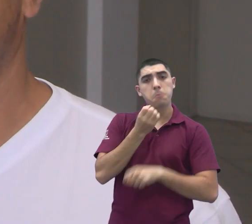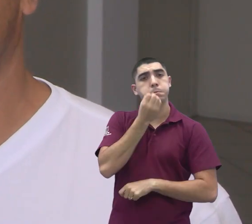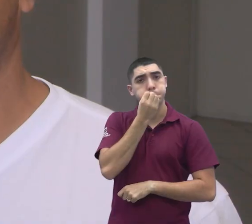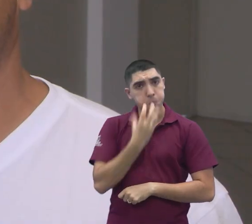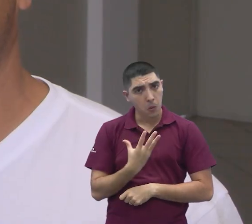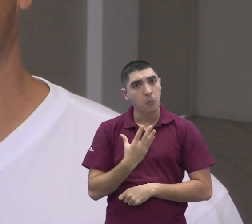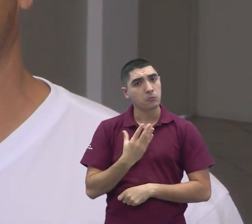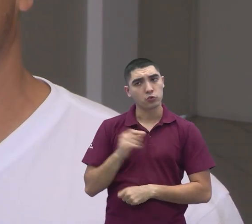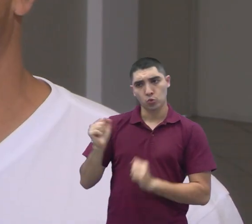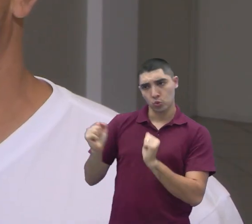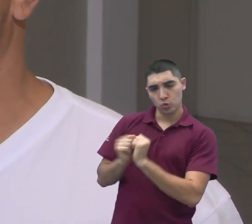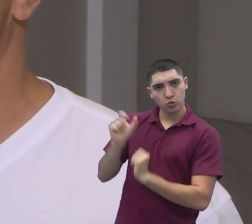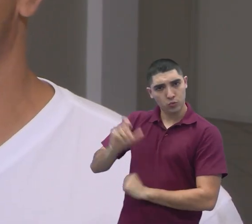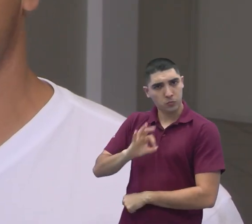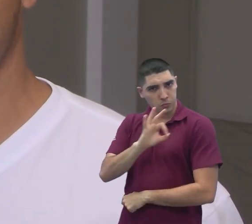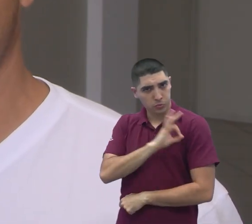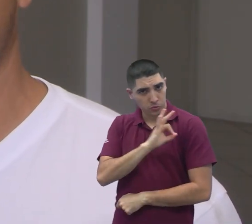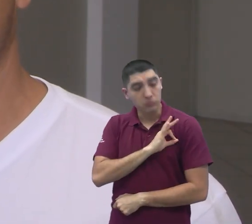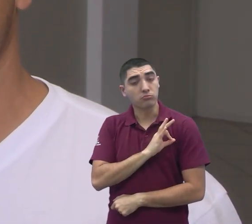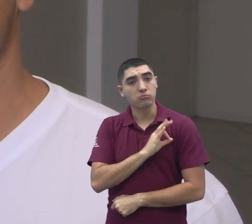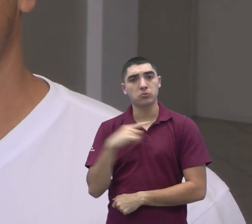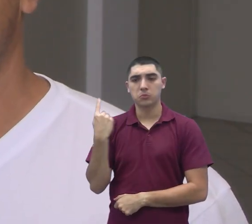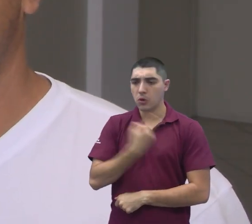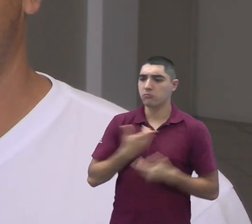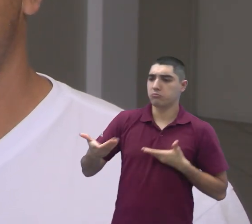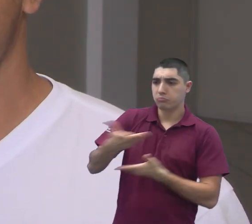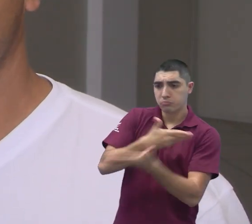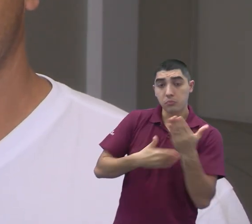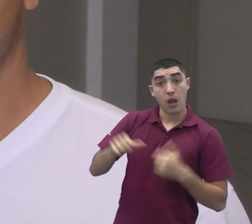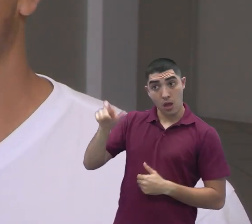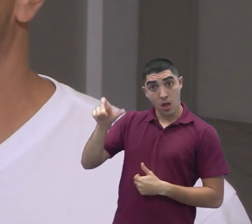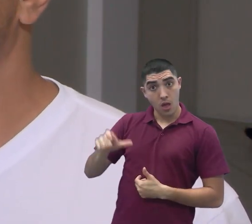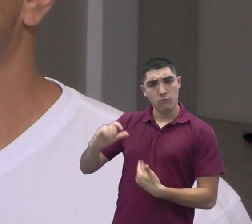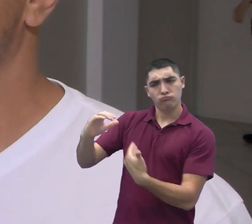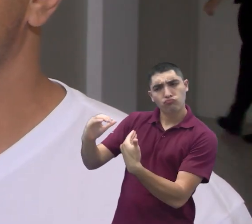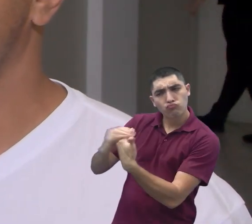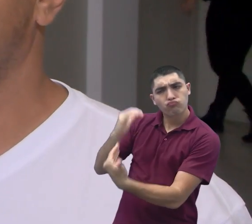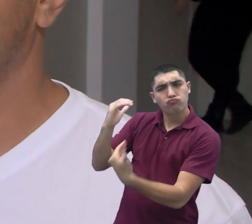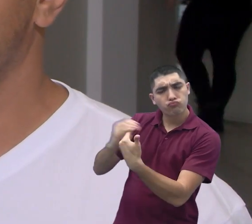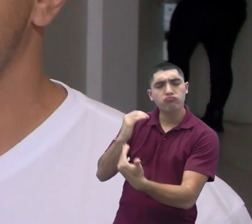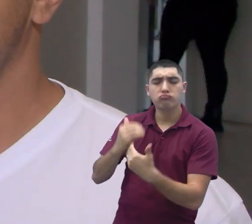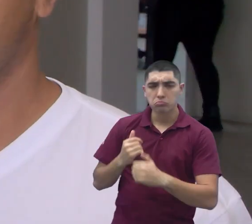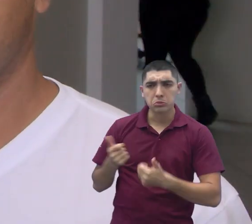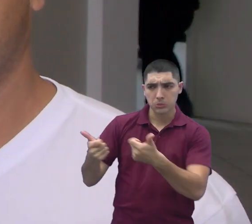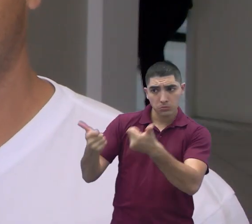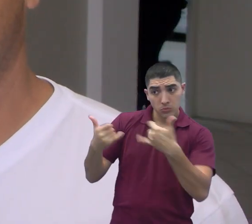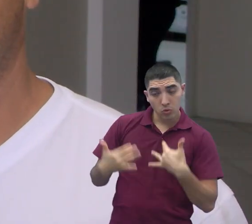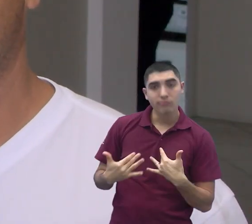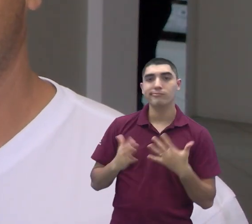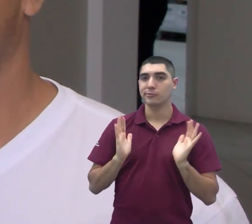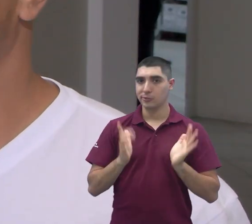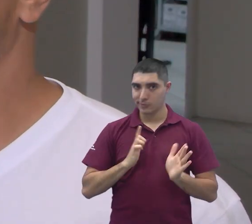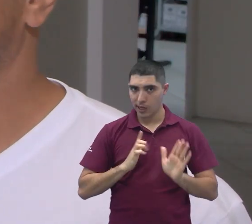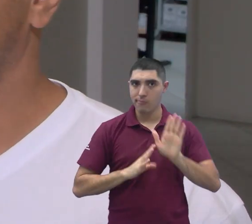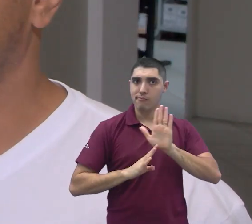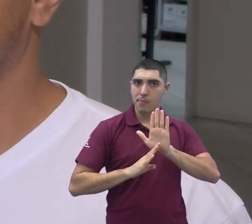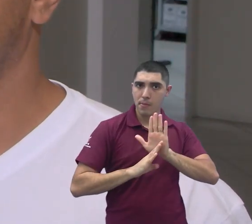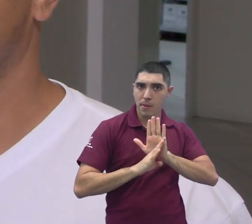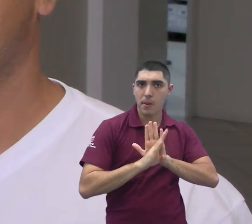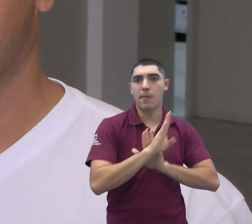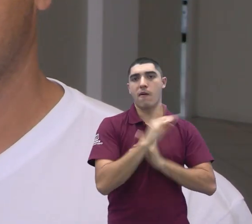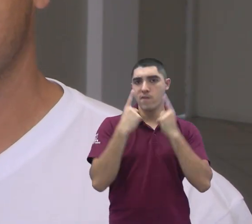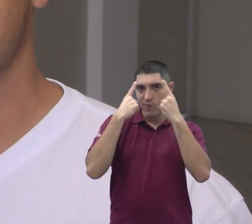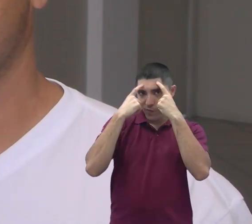positiva com o delegado aqui da DDM São José dos Campos. Eles nos passou que os indicadores vêm